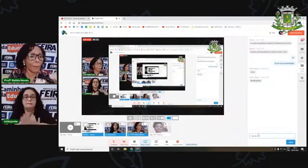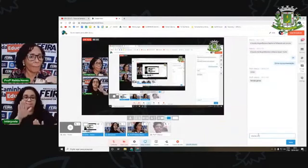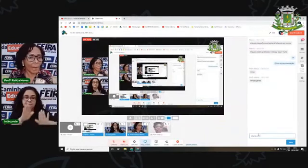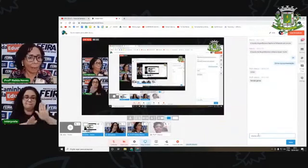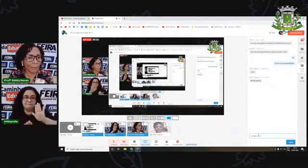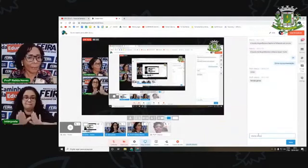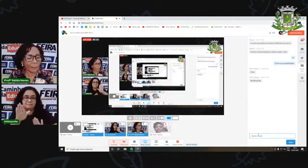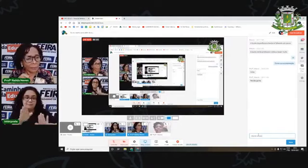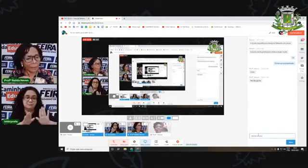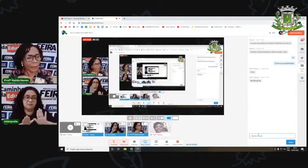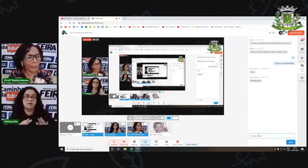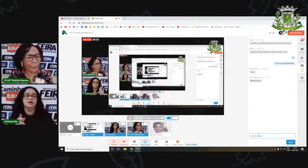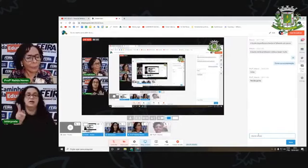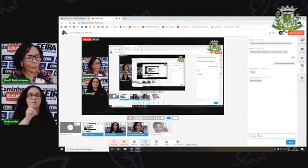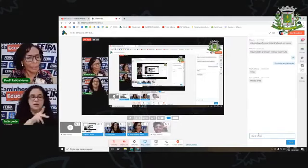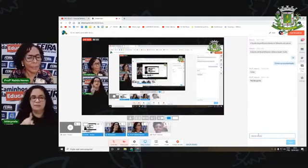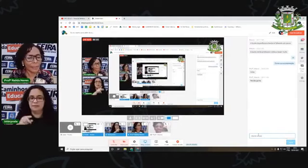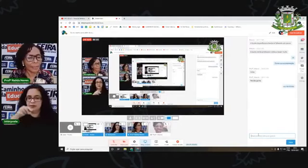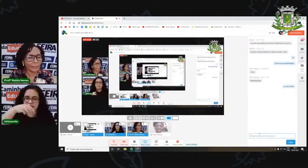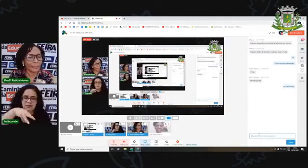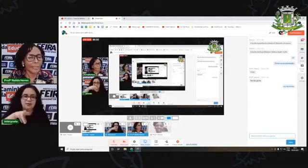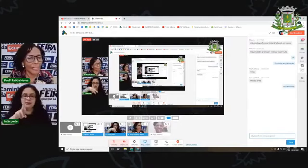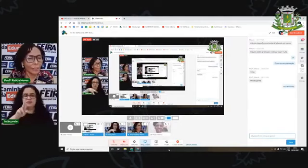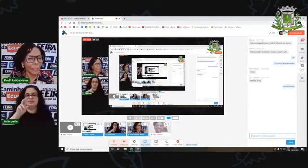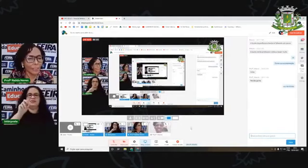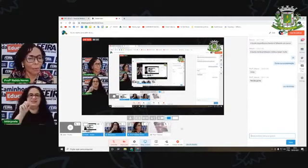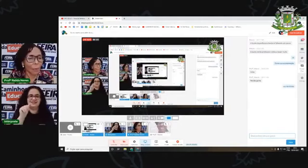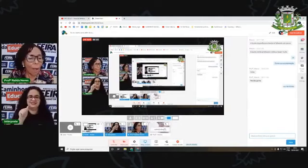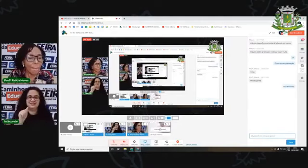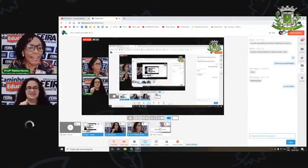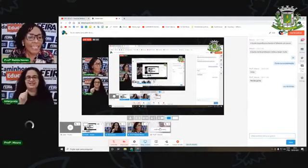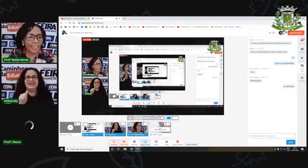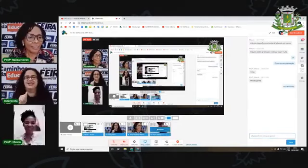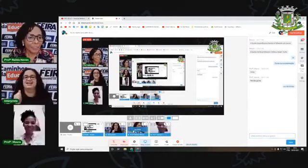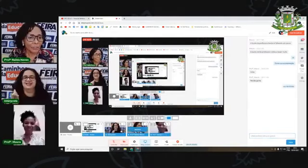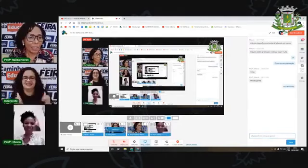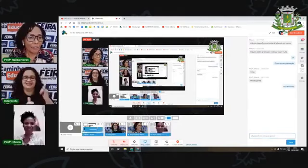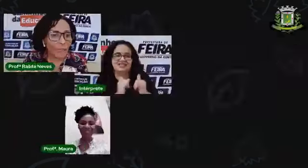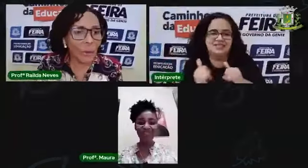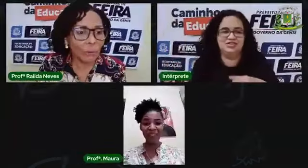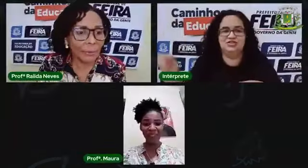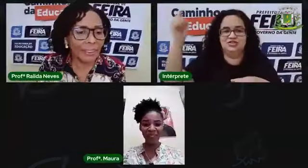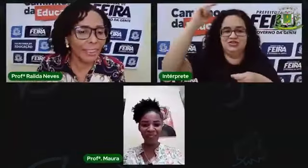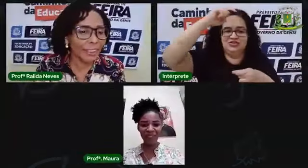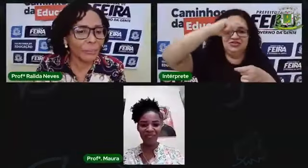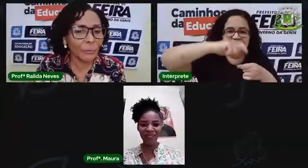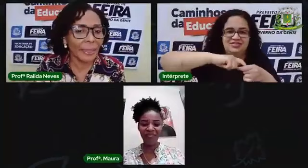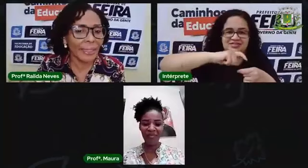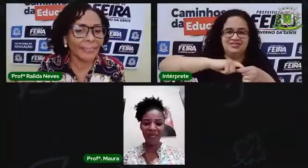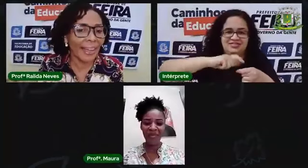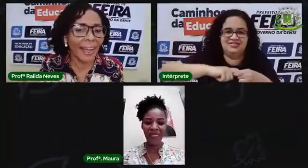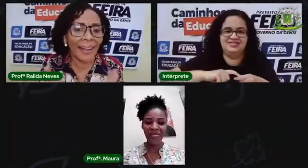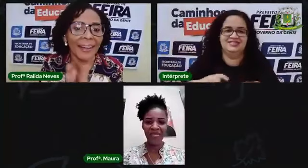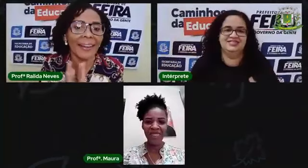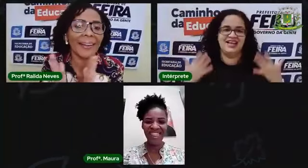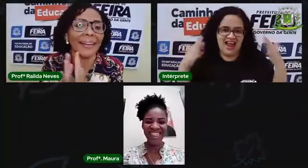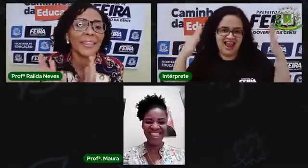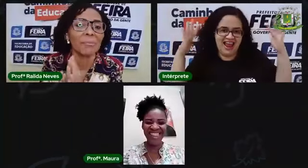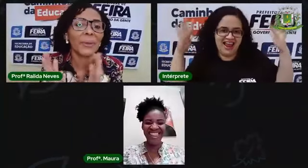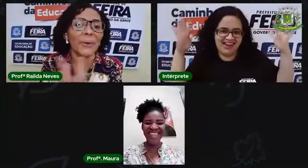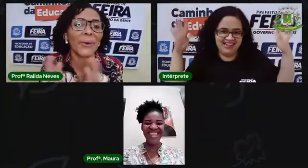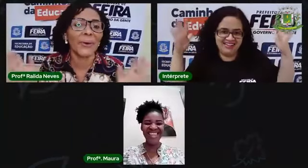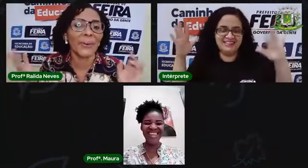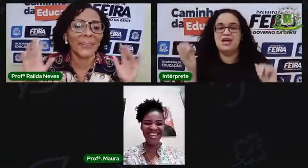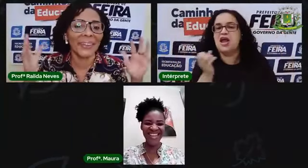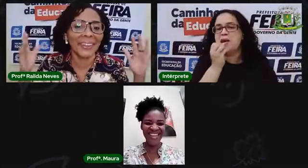Então, a Promaura caiu nesse instante, se desconectou, mas ela já está voltando. Eita!